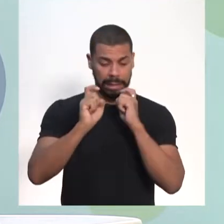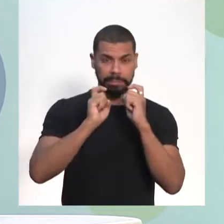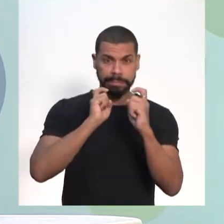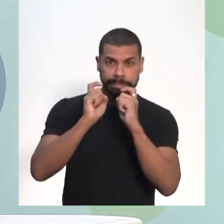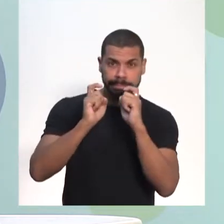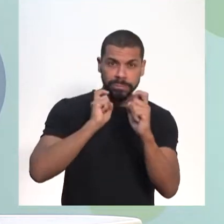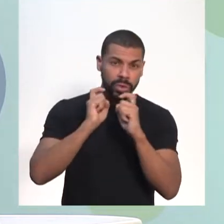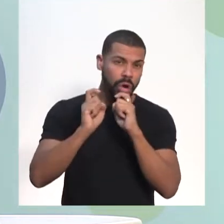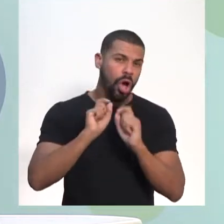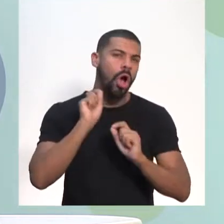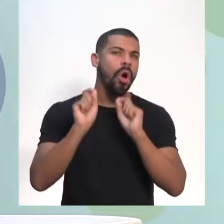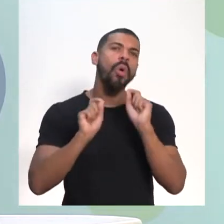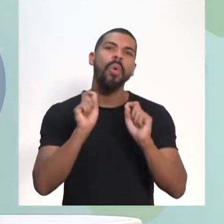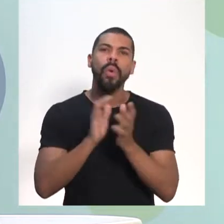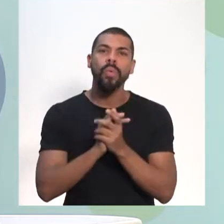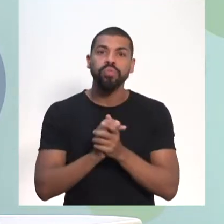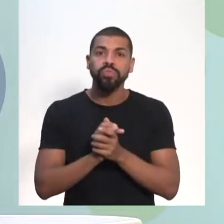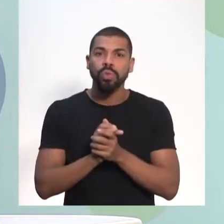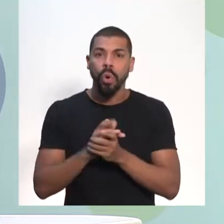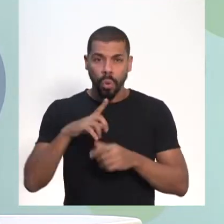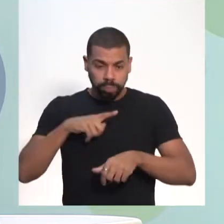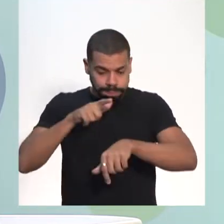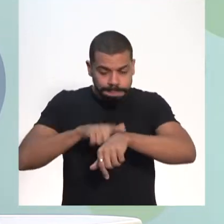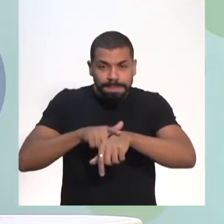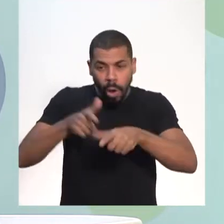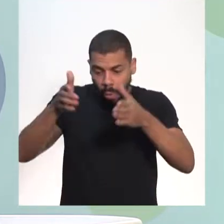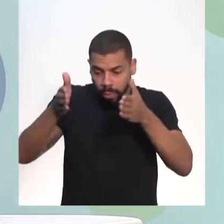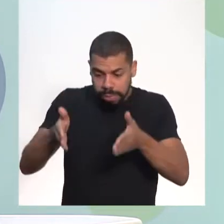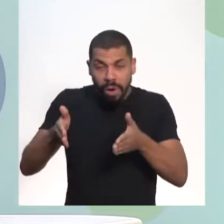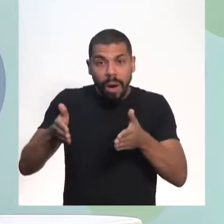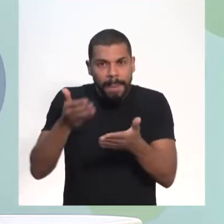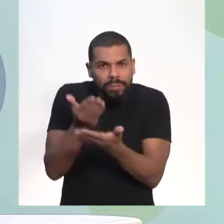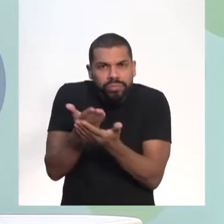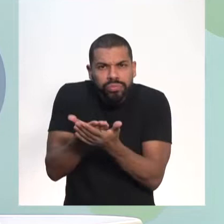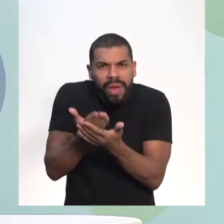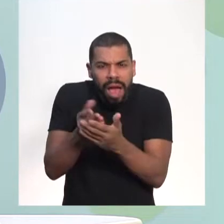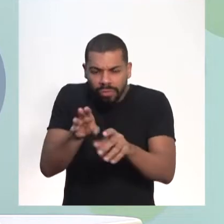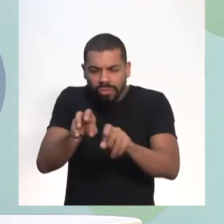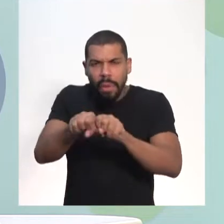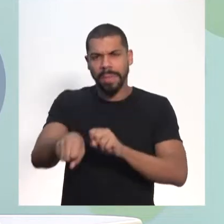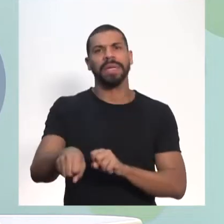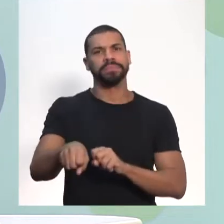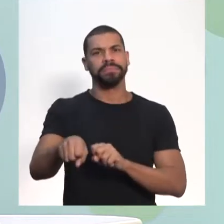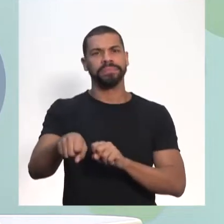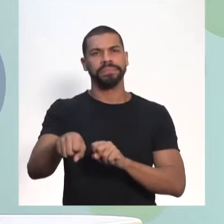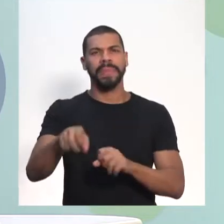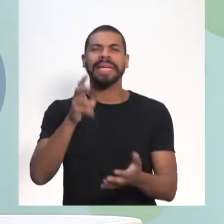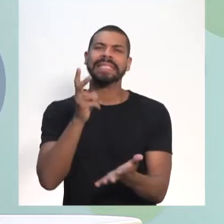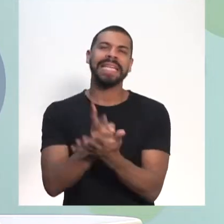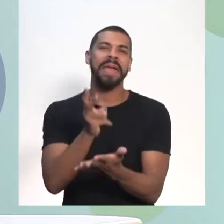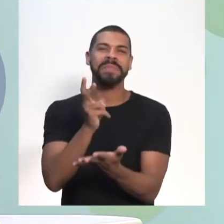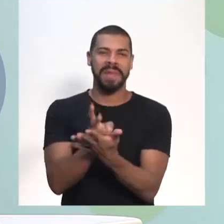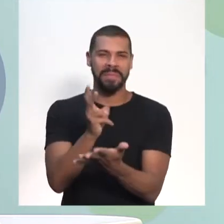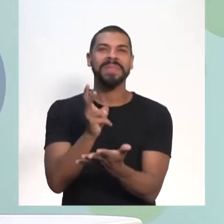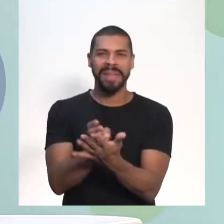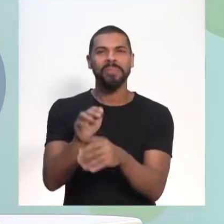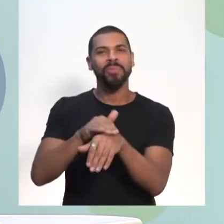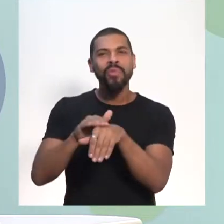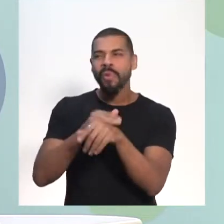espaço como um espaço privilegiado de formação, né, aquela questão que a gente sempre discute na